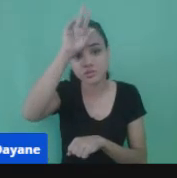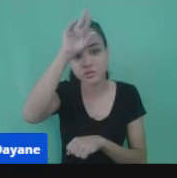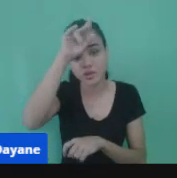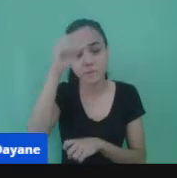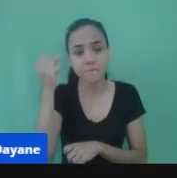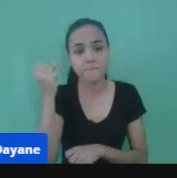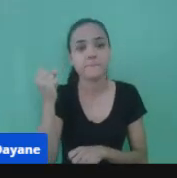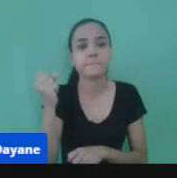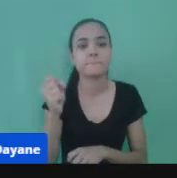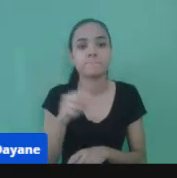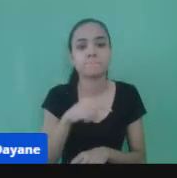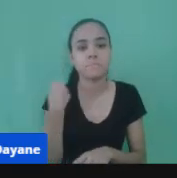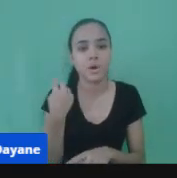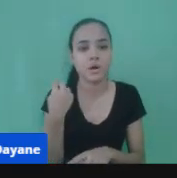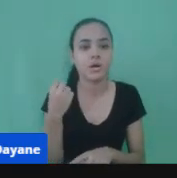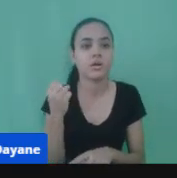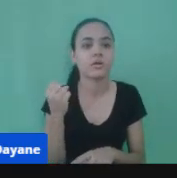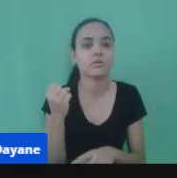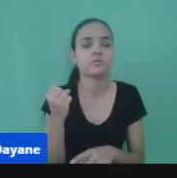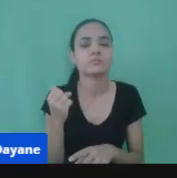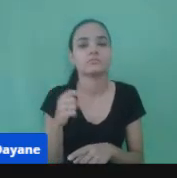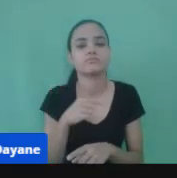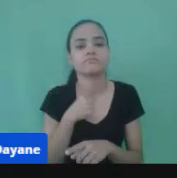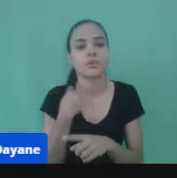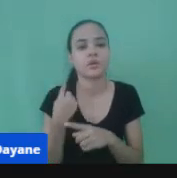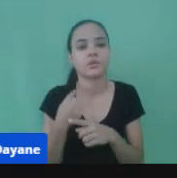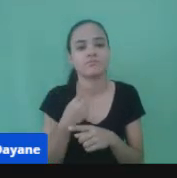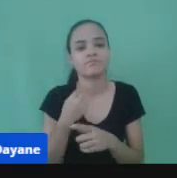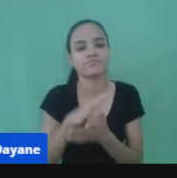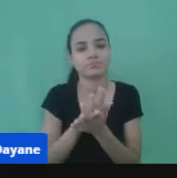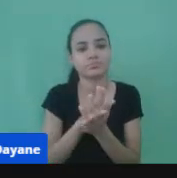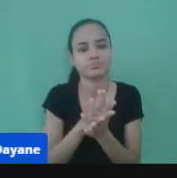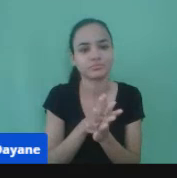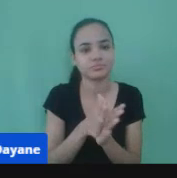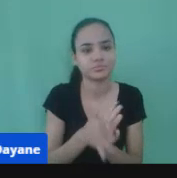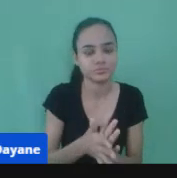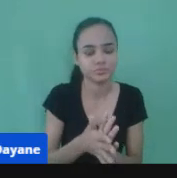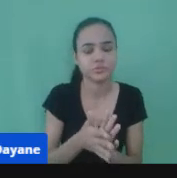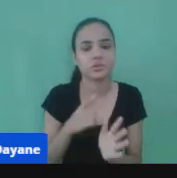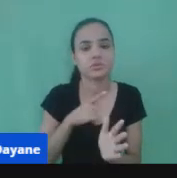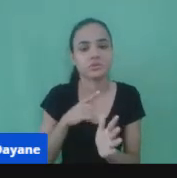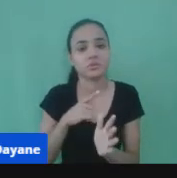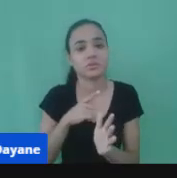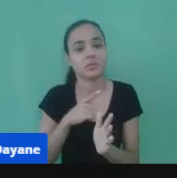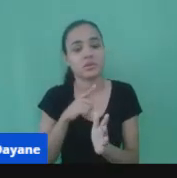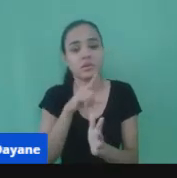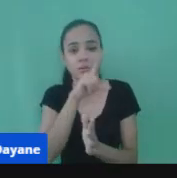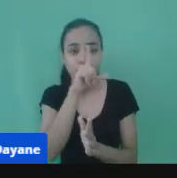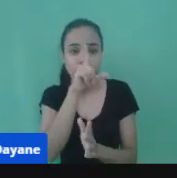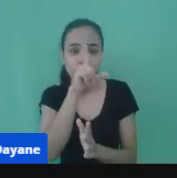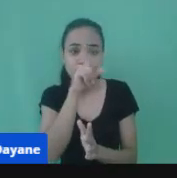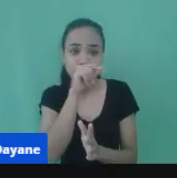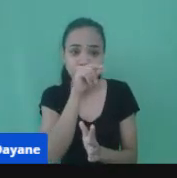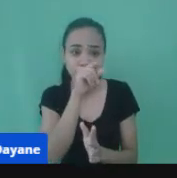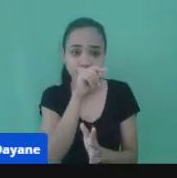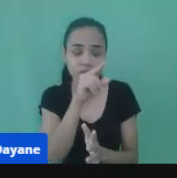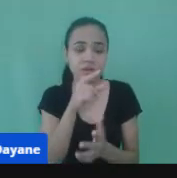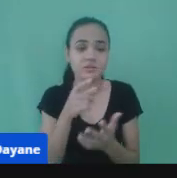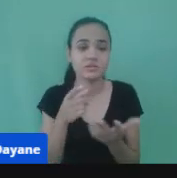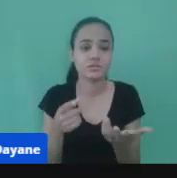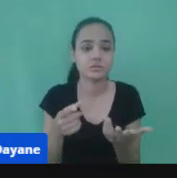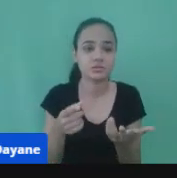pássaros. Então, eu tenho diminuição de pássaros. E o que o pássaro tem a ver com a nossa vida e assim por diante, com tudo que tem no ecossistema? Então, tudo